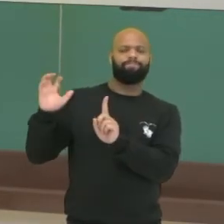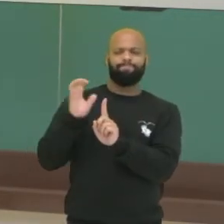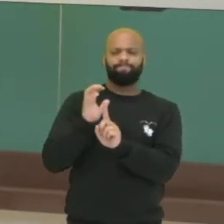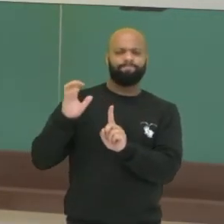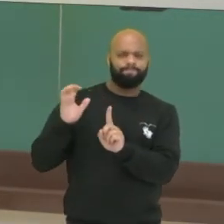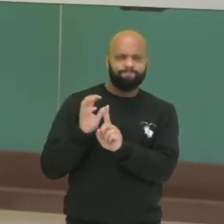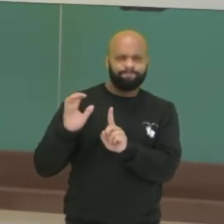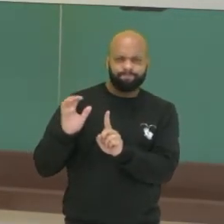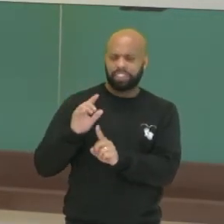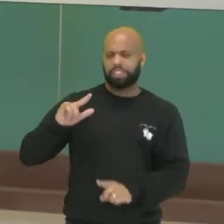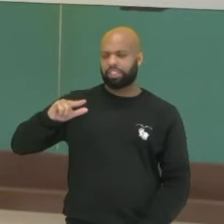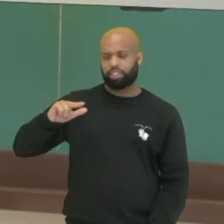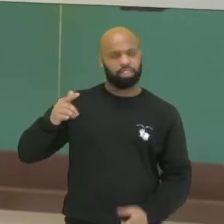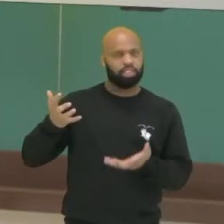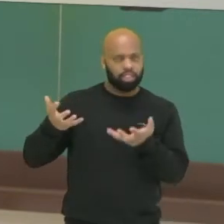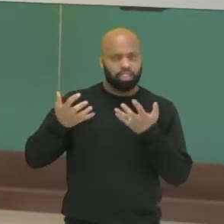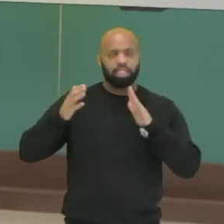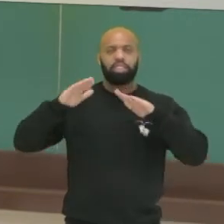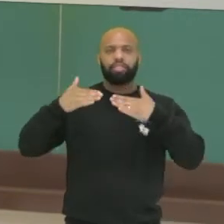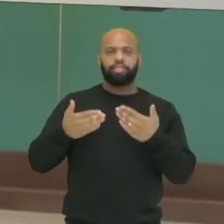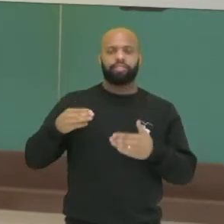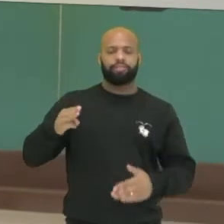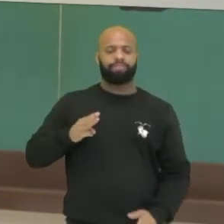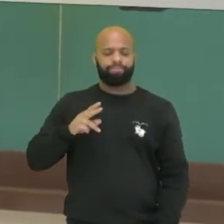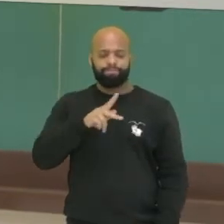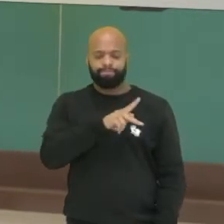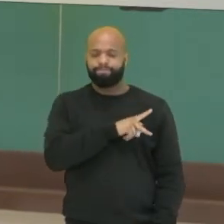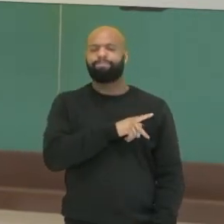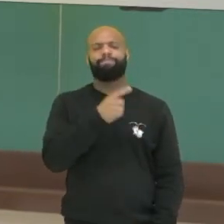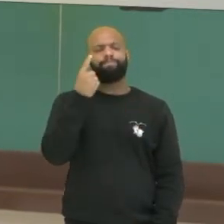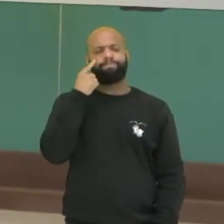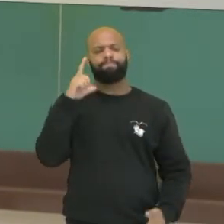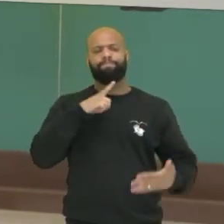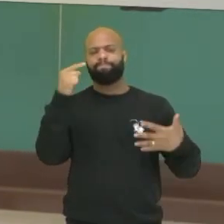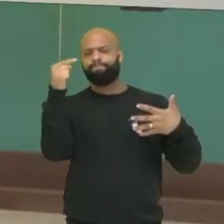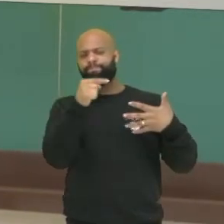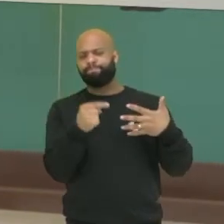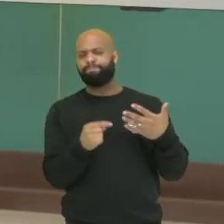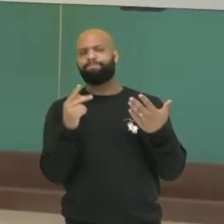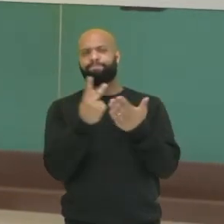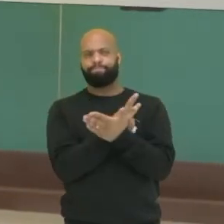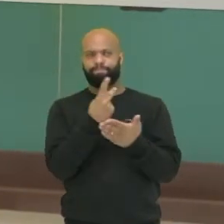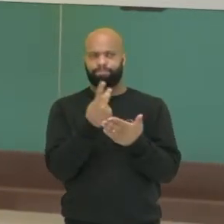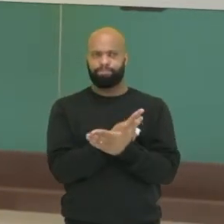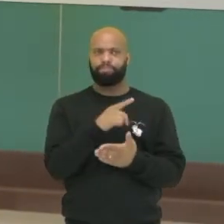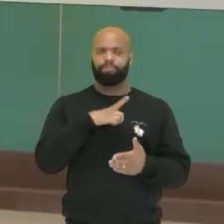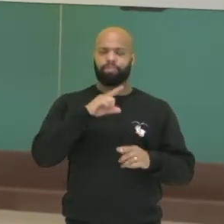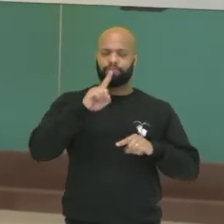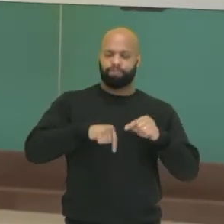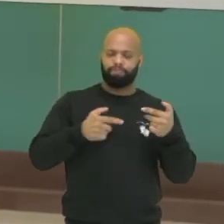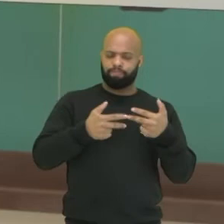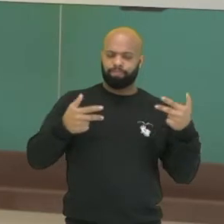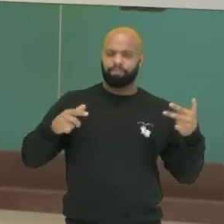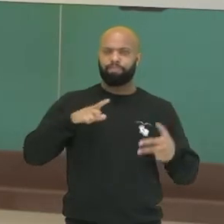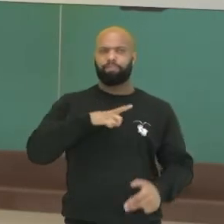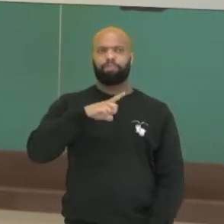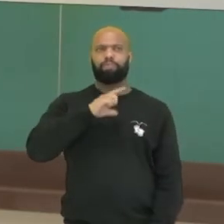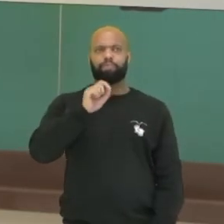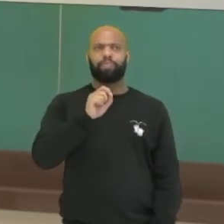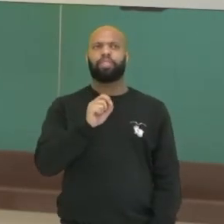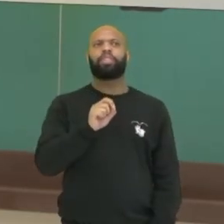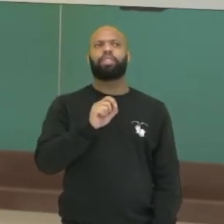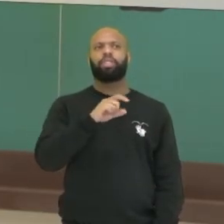Público considerou, né, uma série de equívocos nessa propaganda. Produto com muita